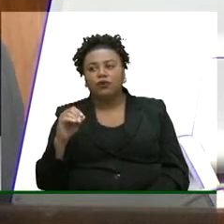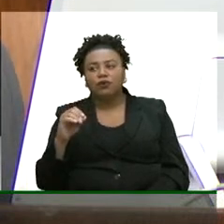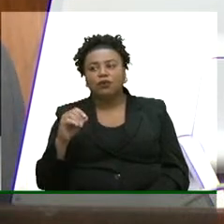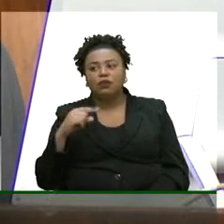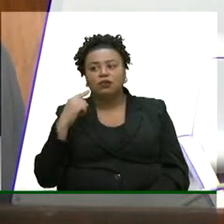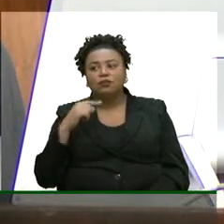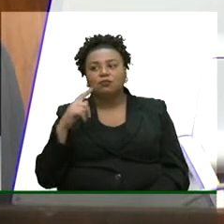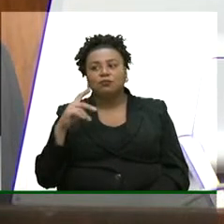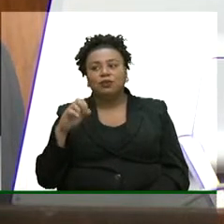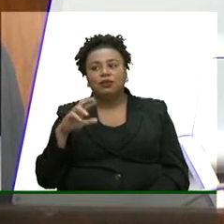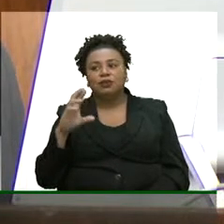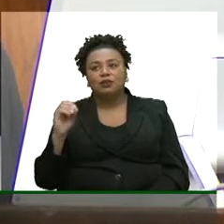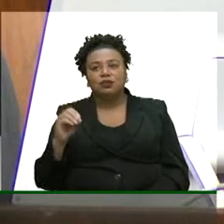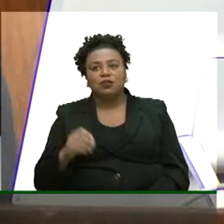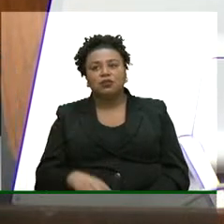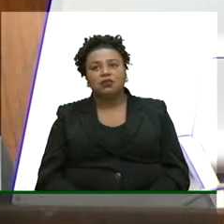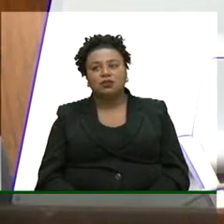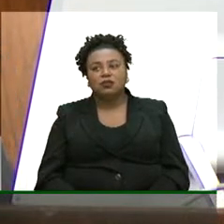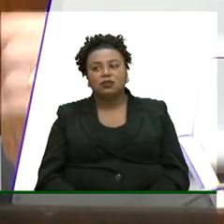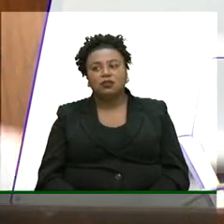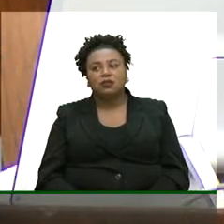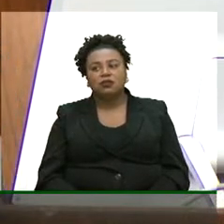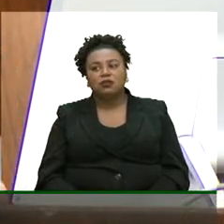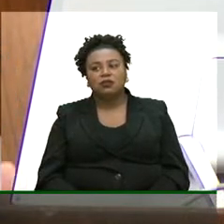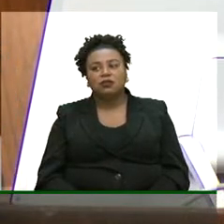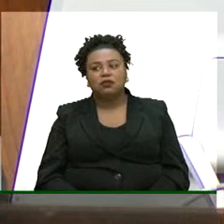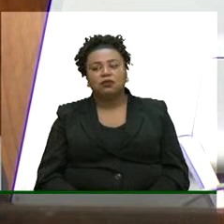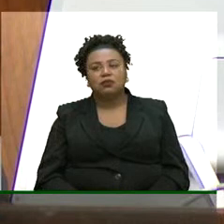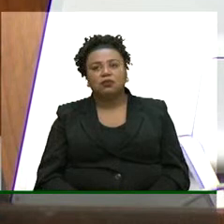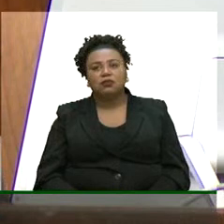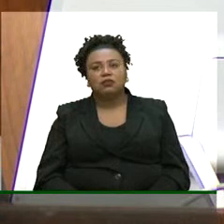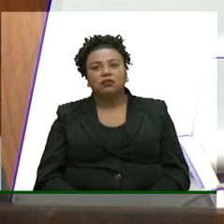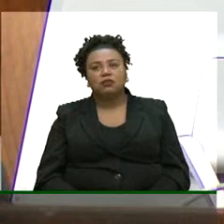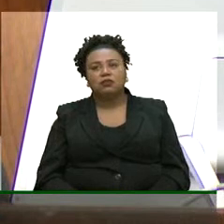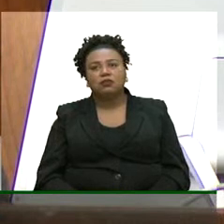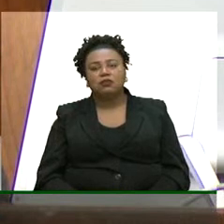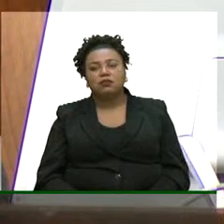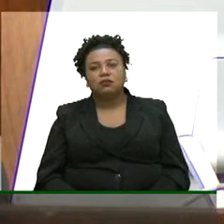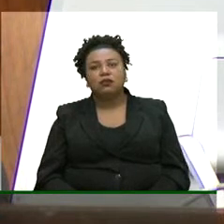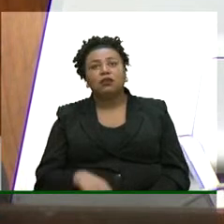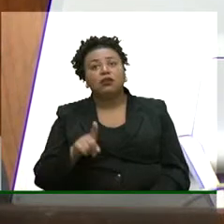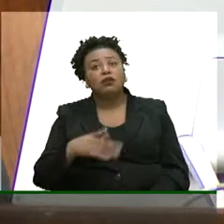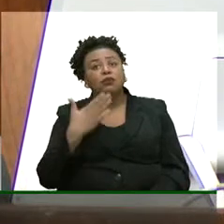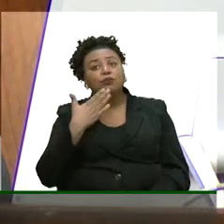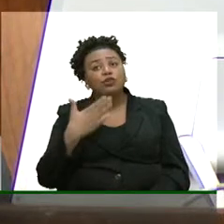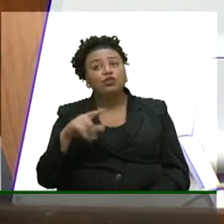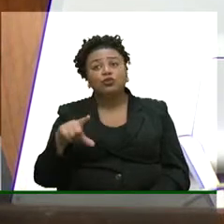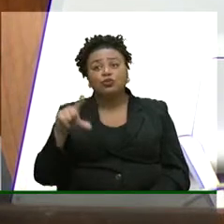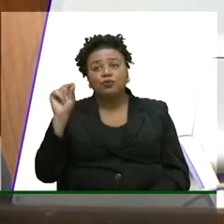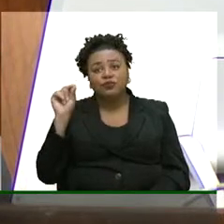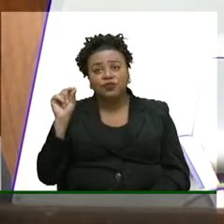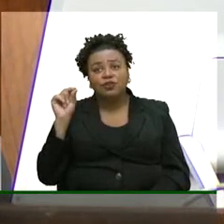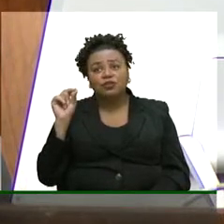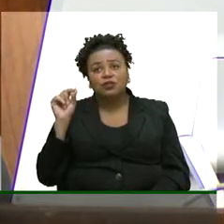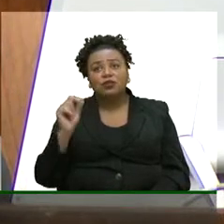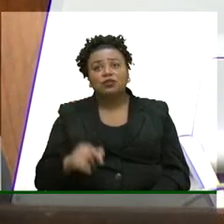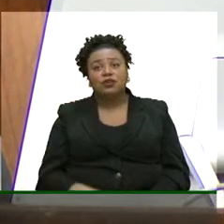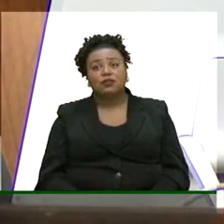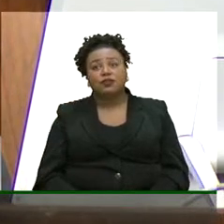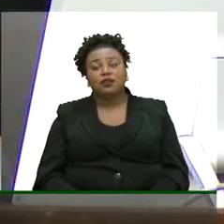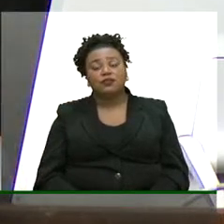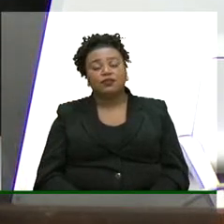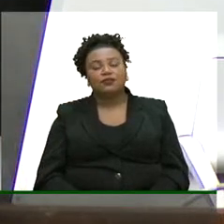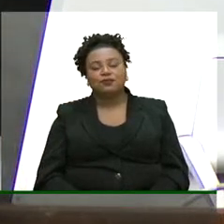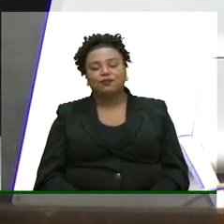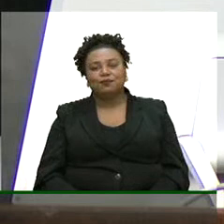e a emenda 5 do deputado Matheus Vespe. E agora nós temos o requerimento de preferência